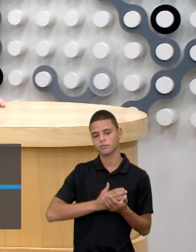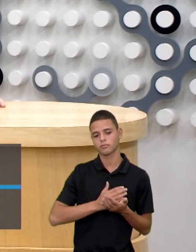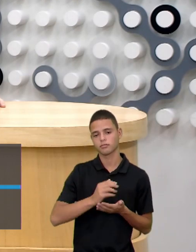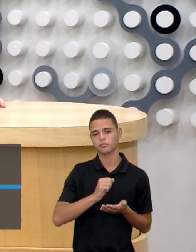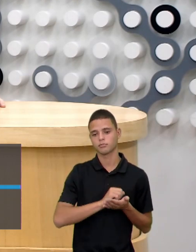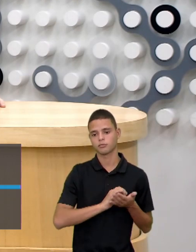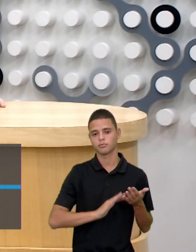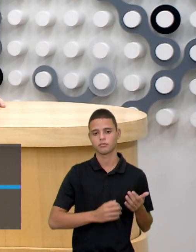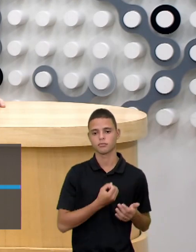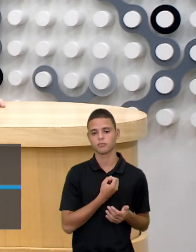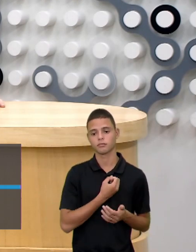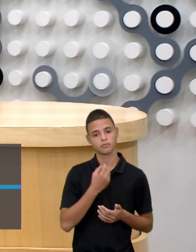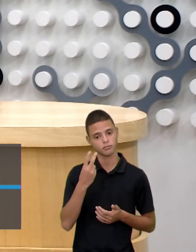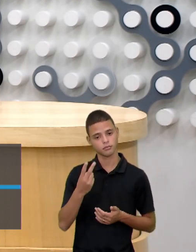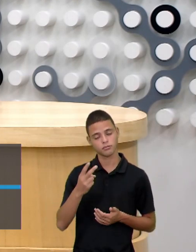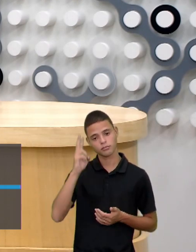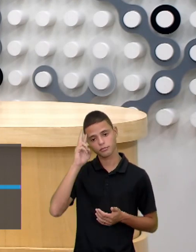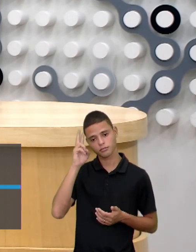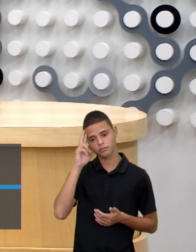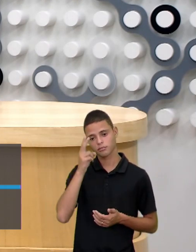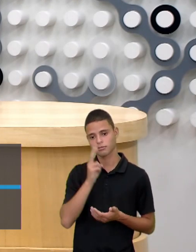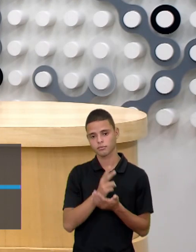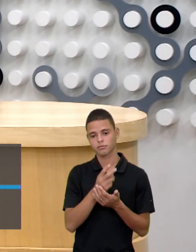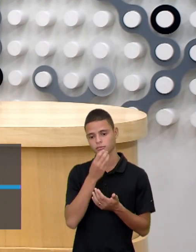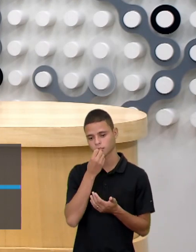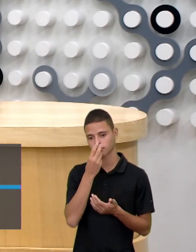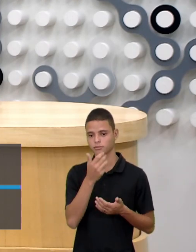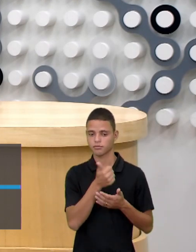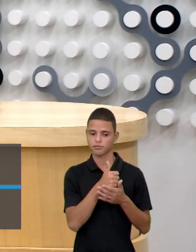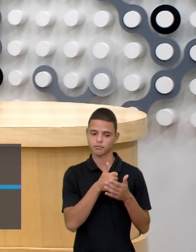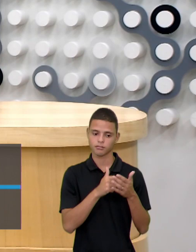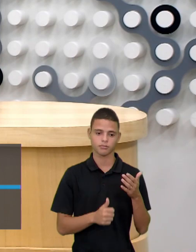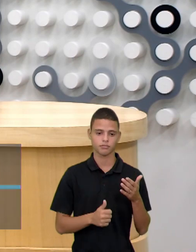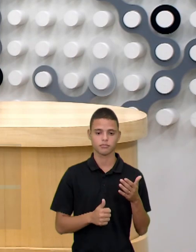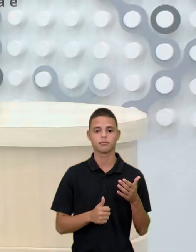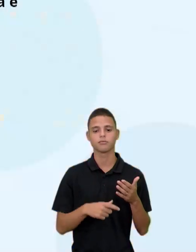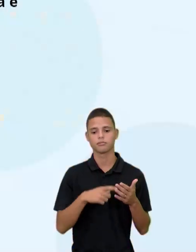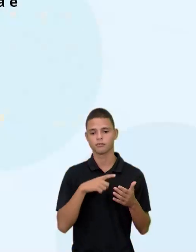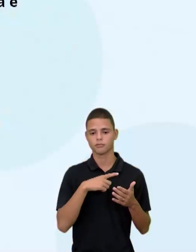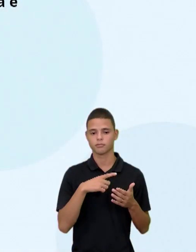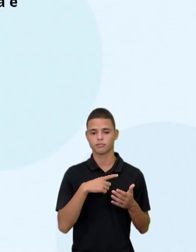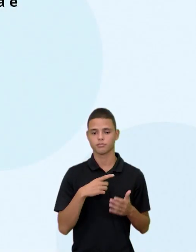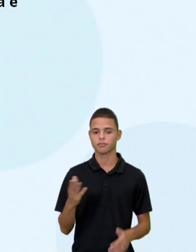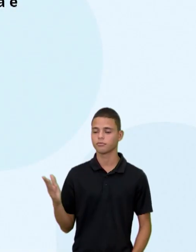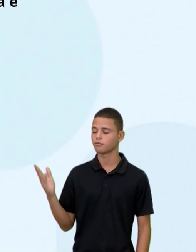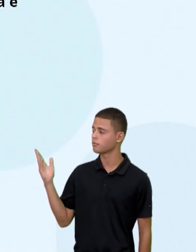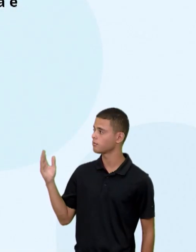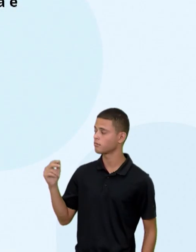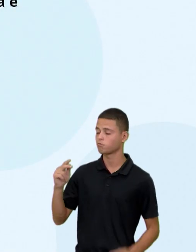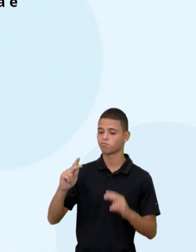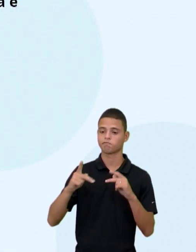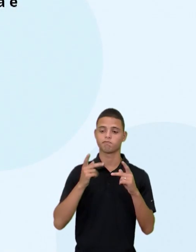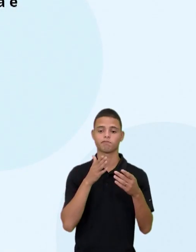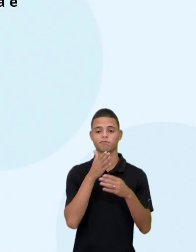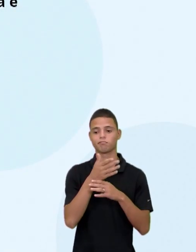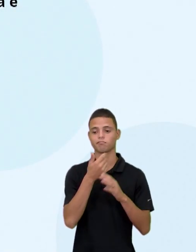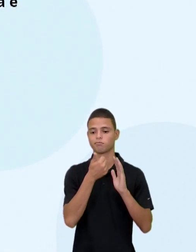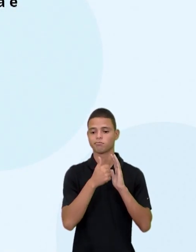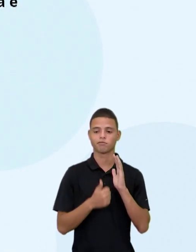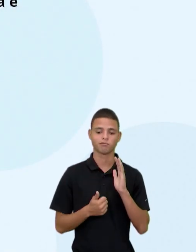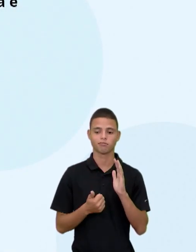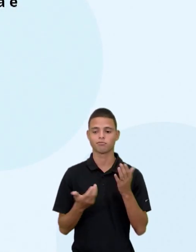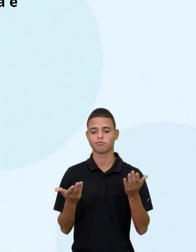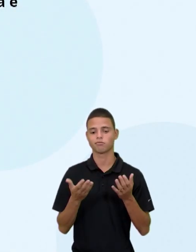atividade 2, né? Lembrando que sempre é bom vocês avaliarem a aula, né? Sempre aparece aí o QR Code, o link para vocês estarem avaliando. E